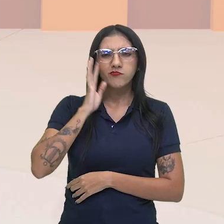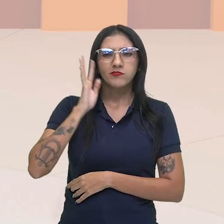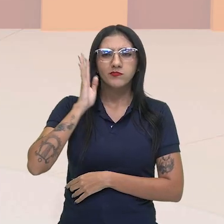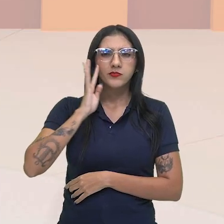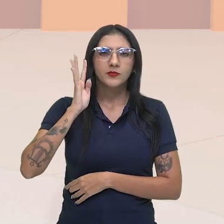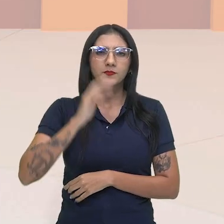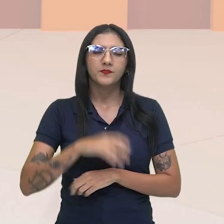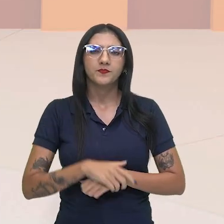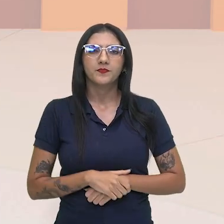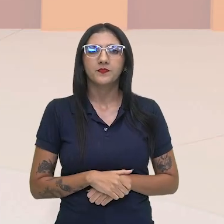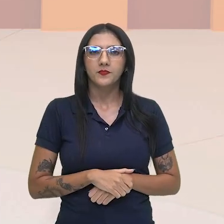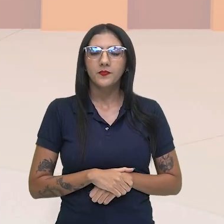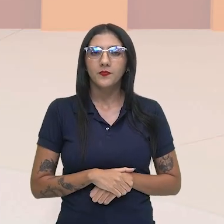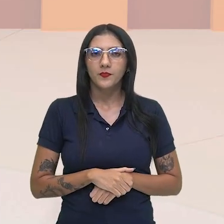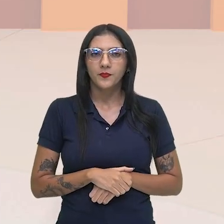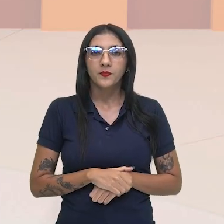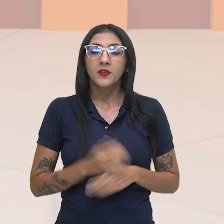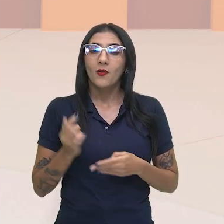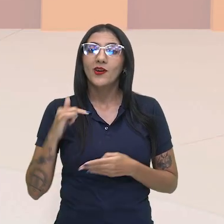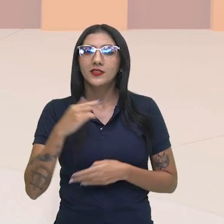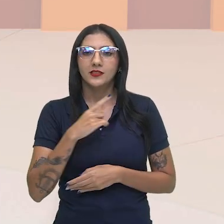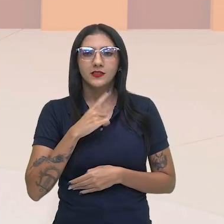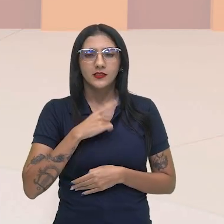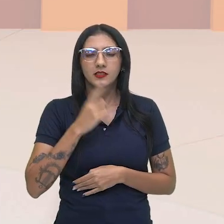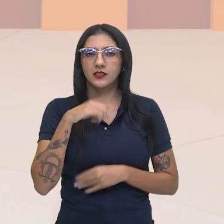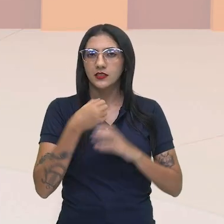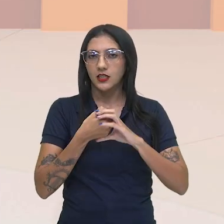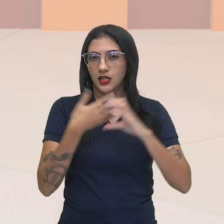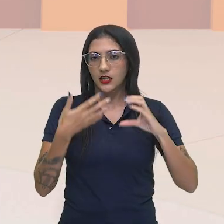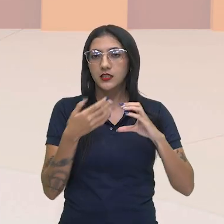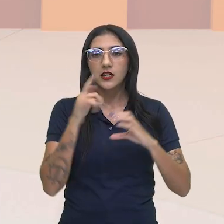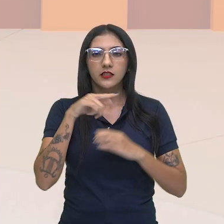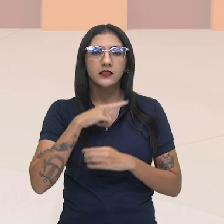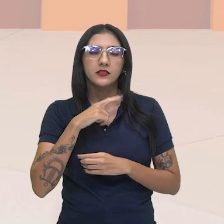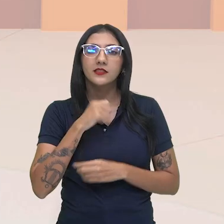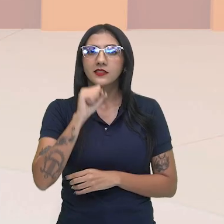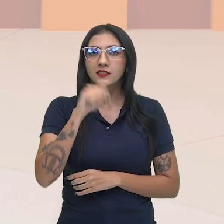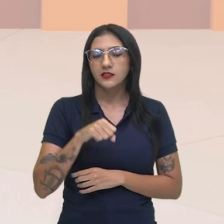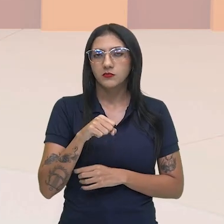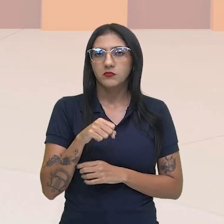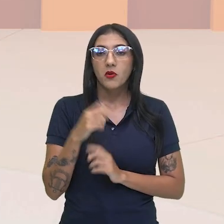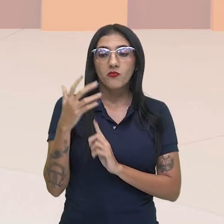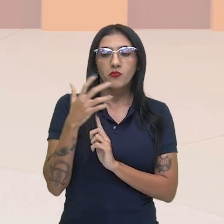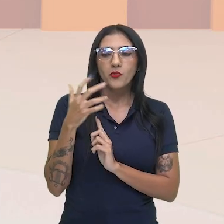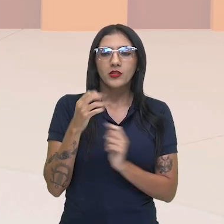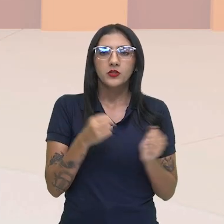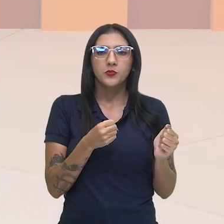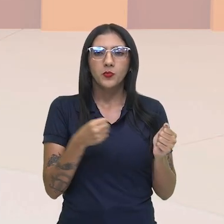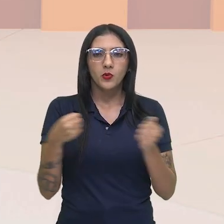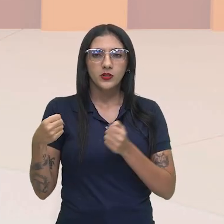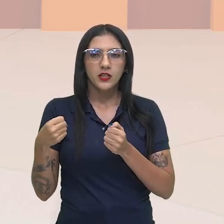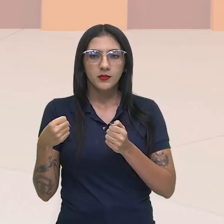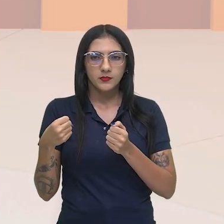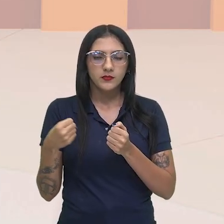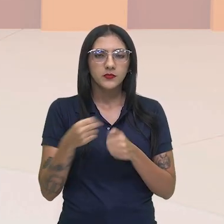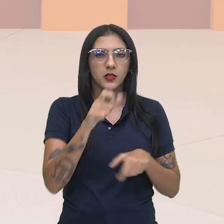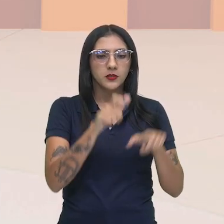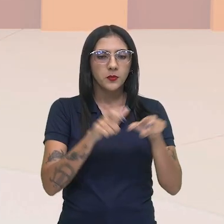bom? Então, nós temos um pouco isso daí. Então, eles exercem algum tipo de poder em cima das